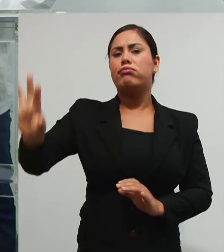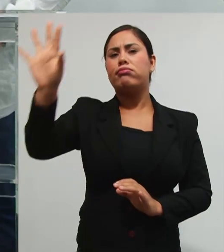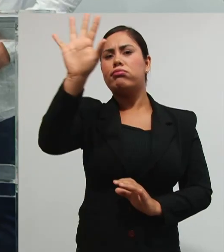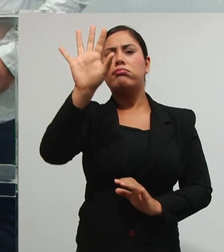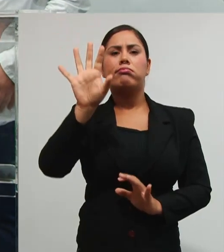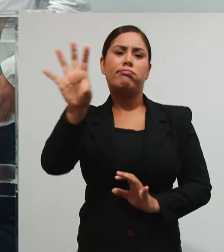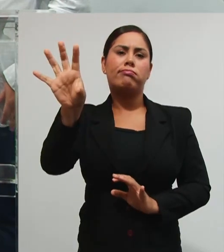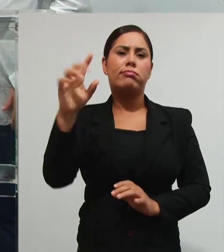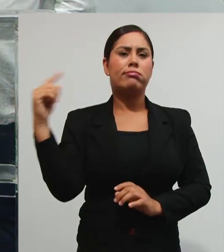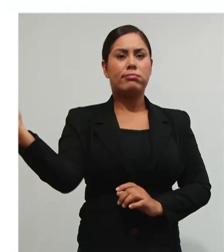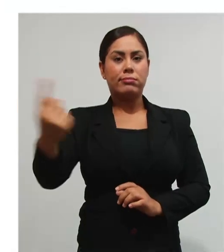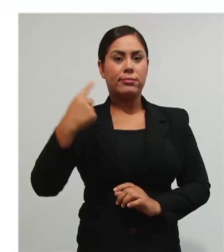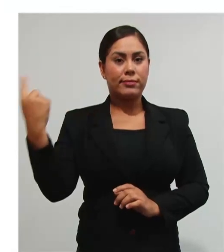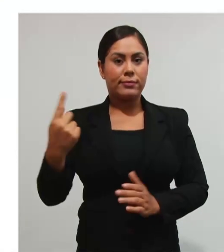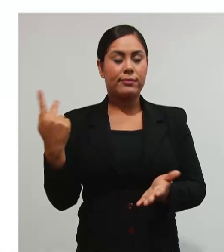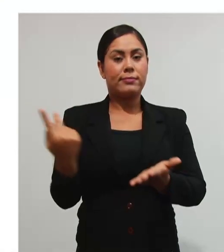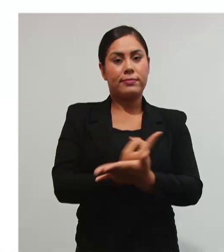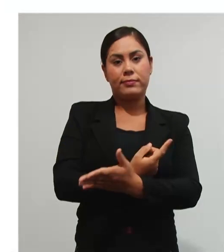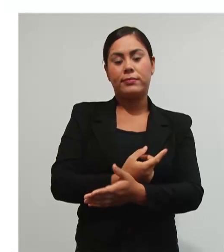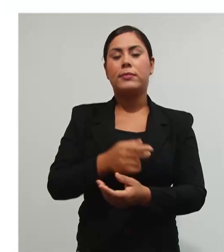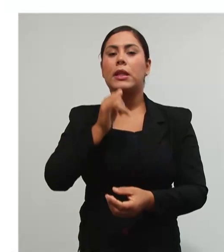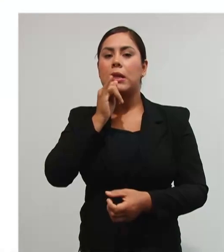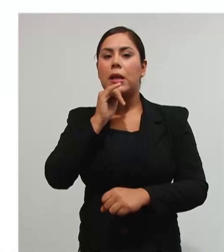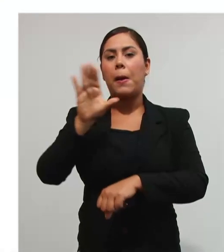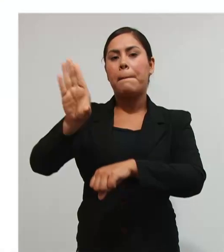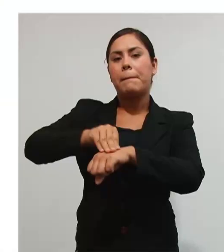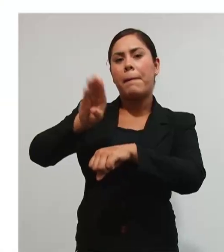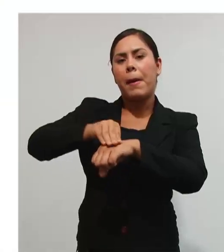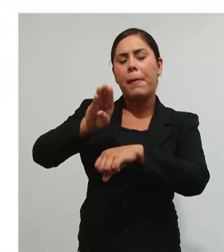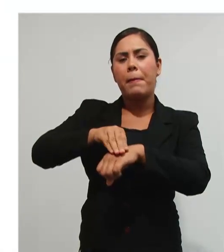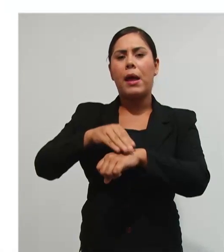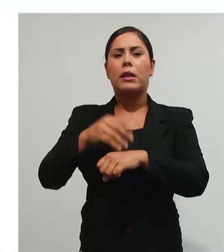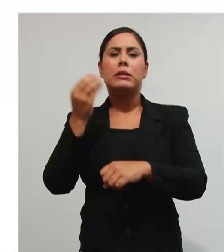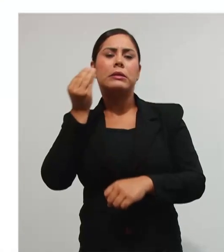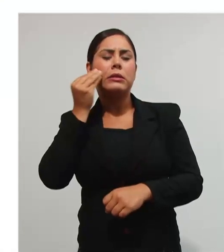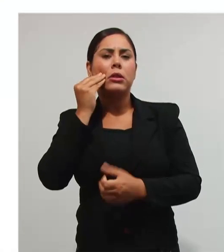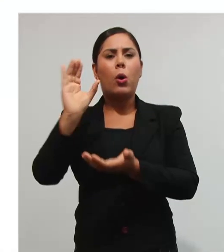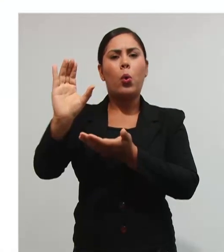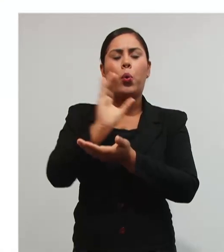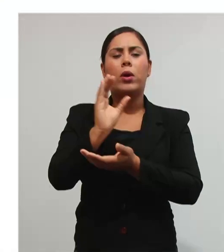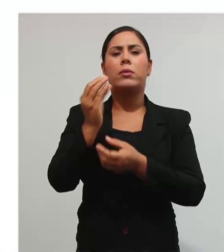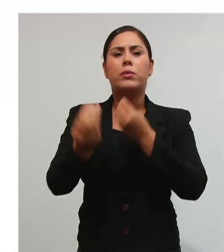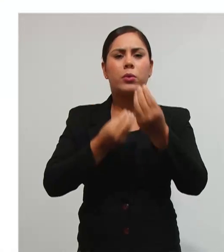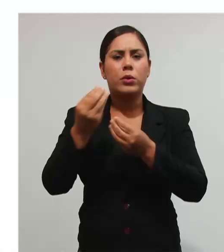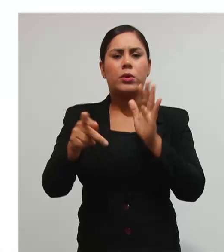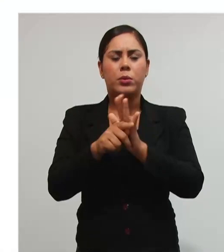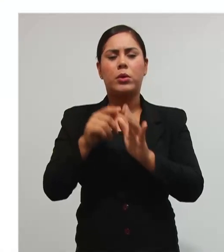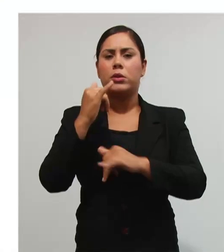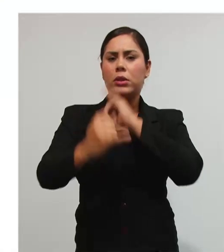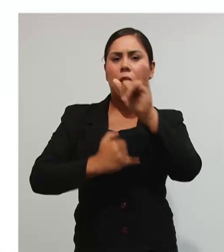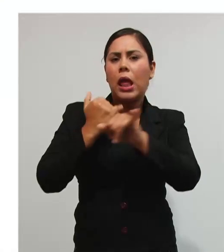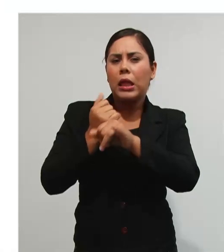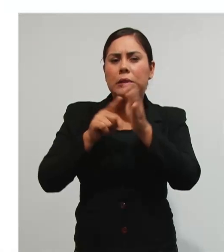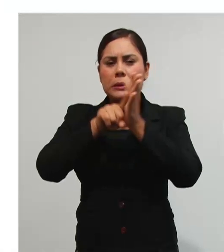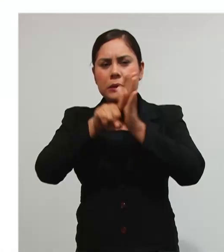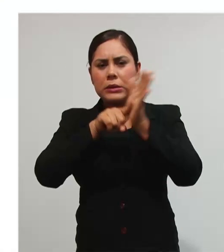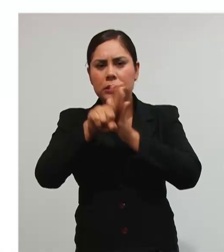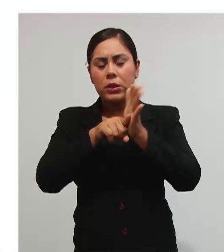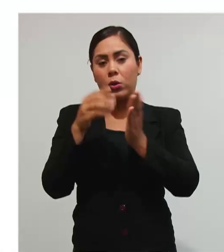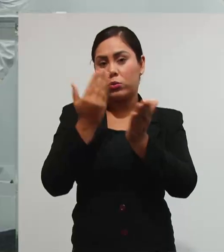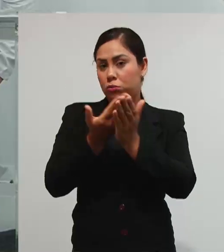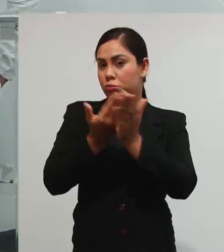exemplo. Utilizando recursos de internet, os estudantes podem aprender sobre isso.